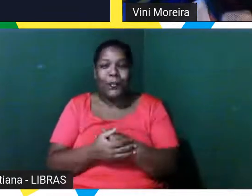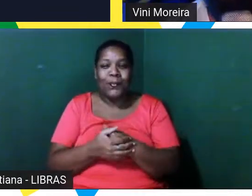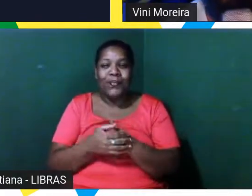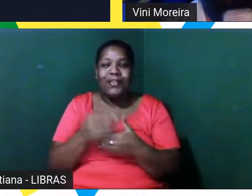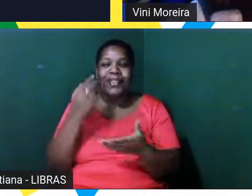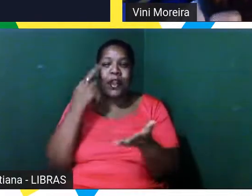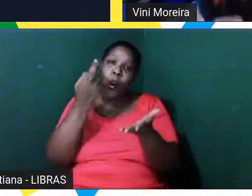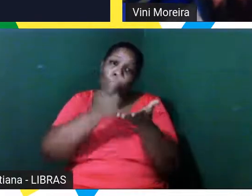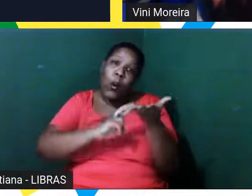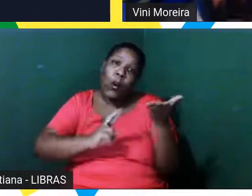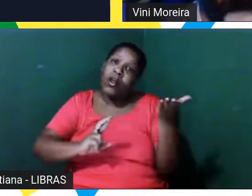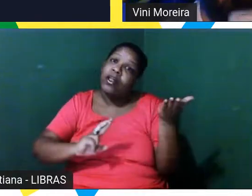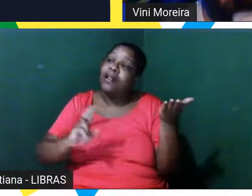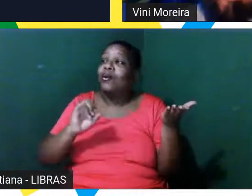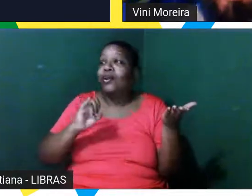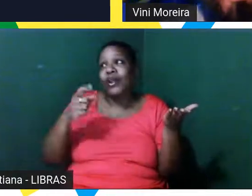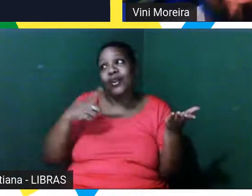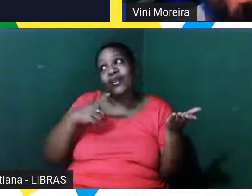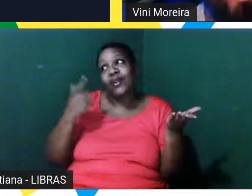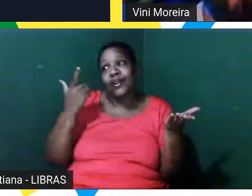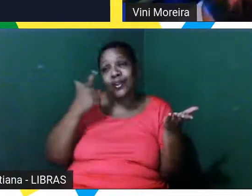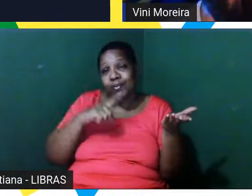racionalismo aqui